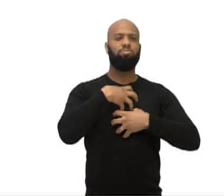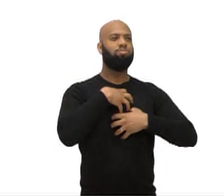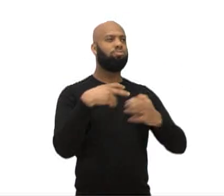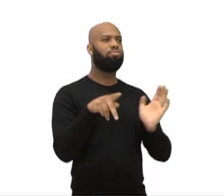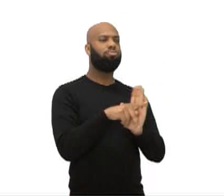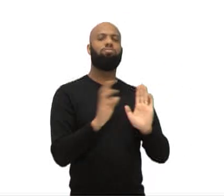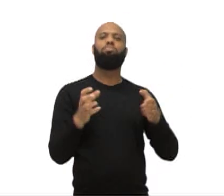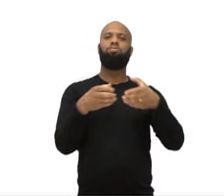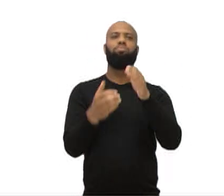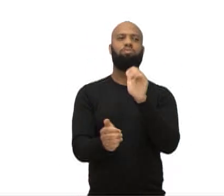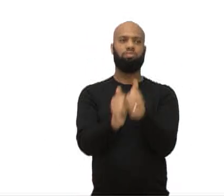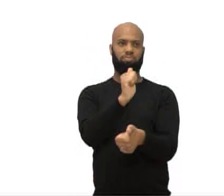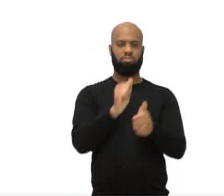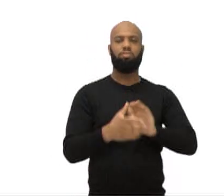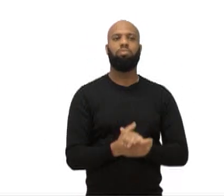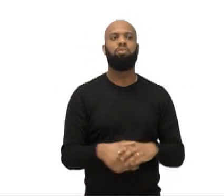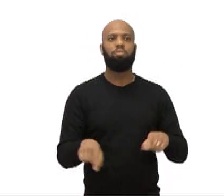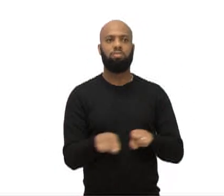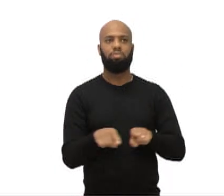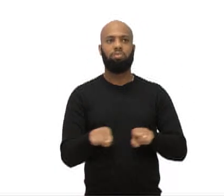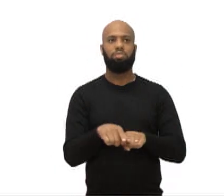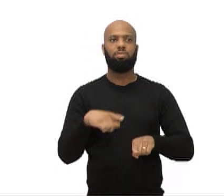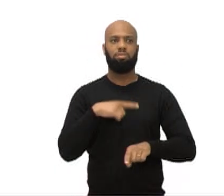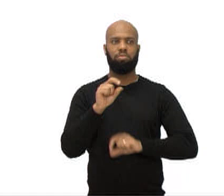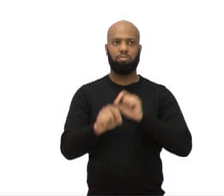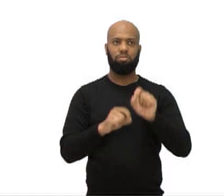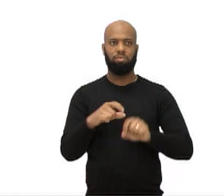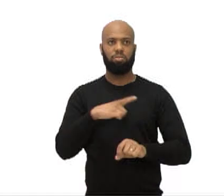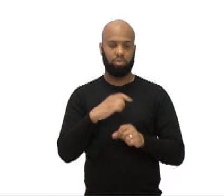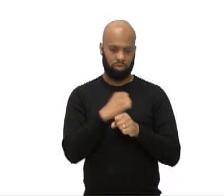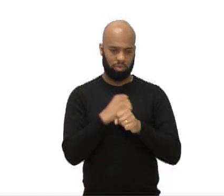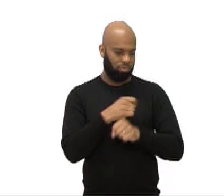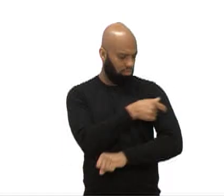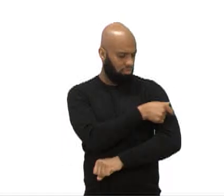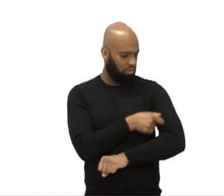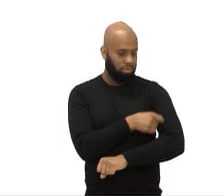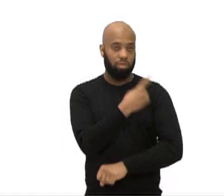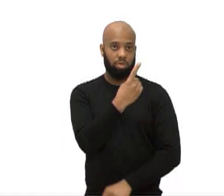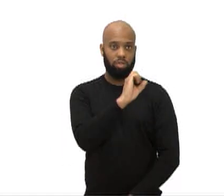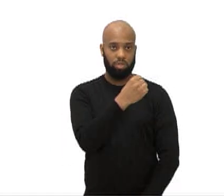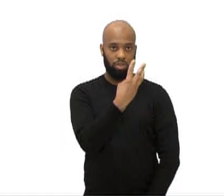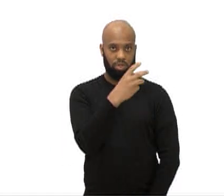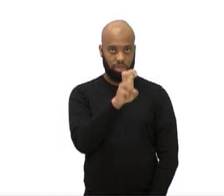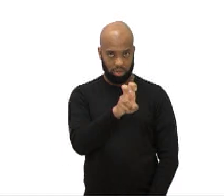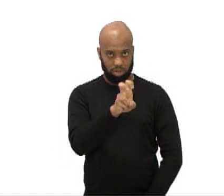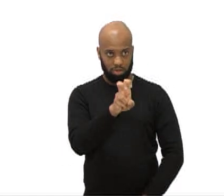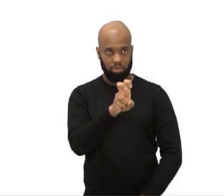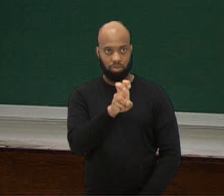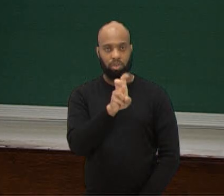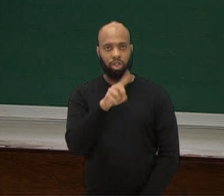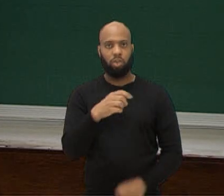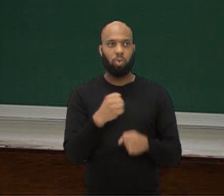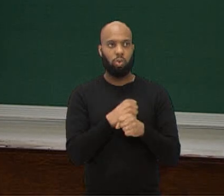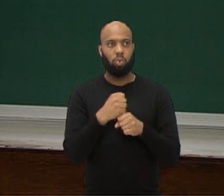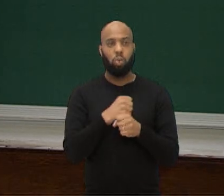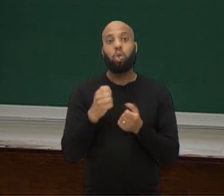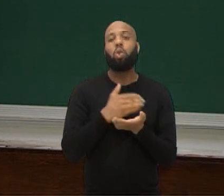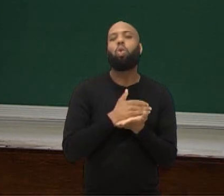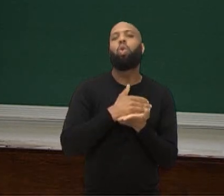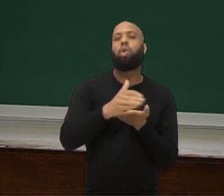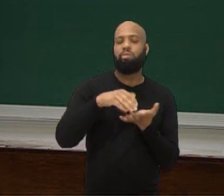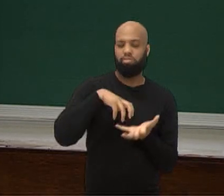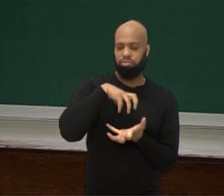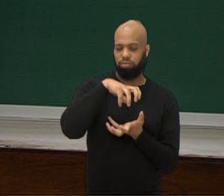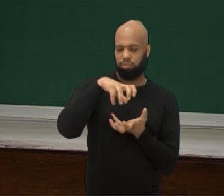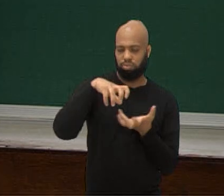Remo. E aqui nós temos o ano 1835, que é o ano de